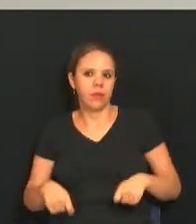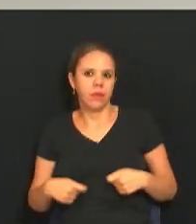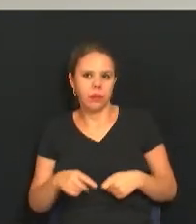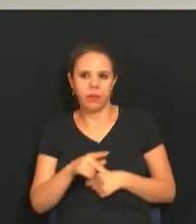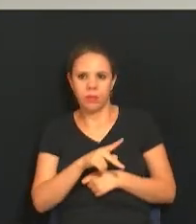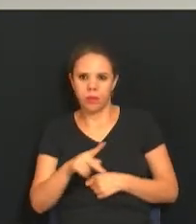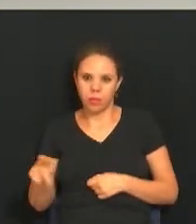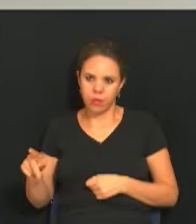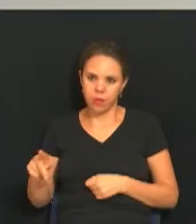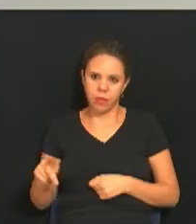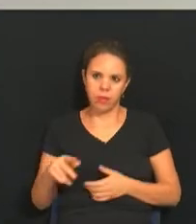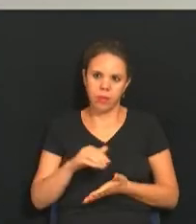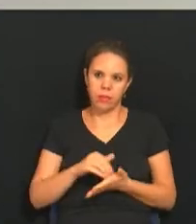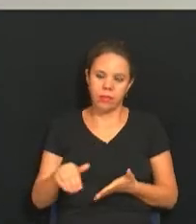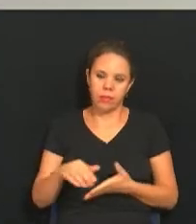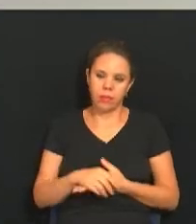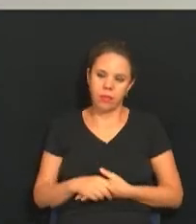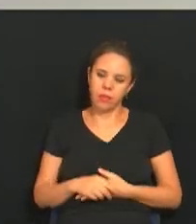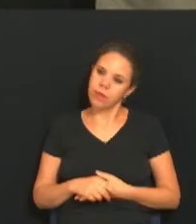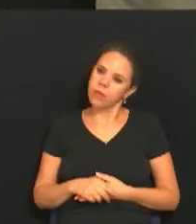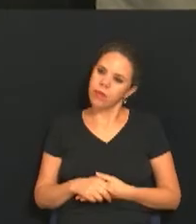e meu relator.